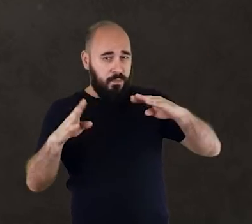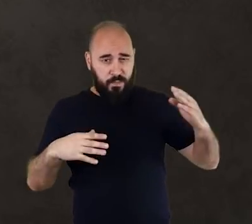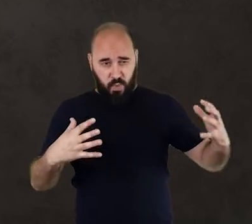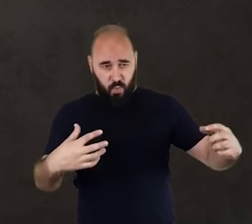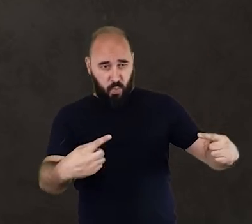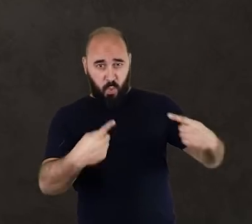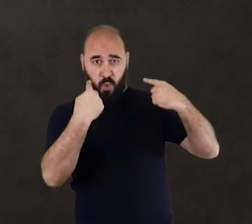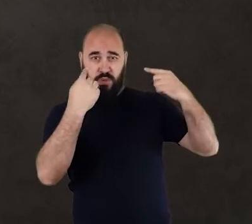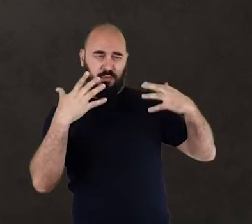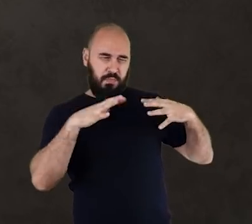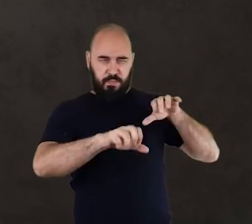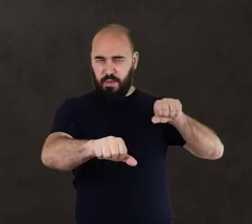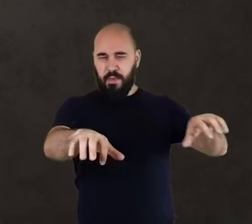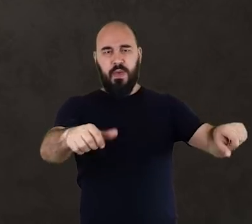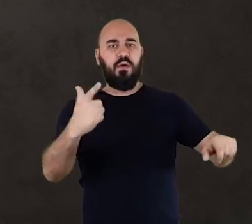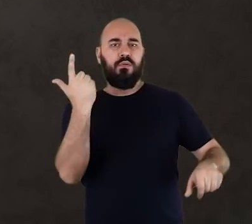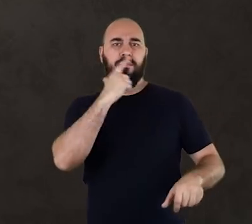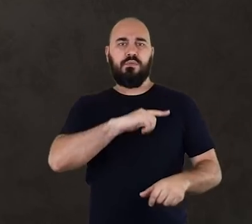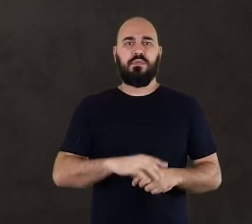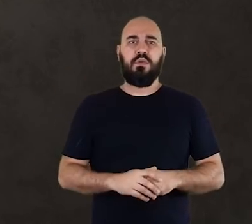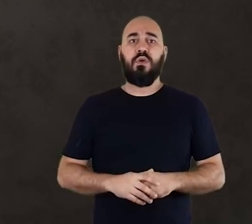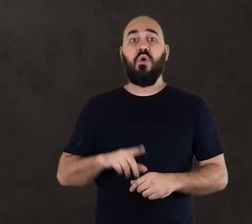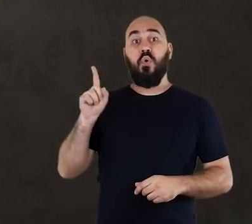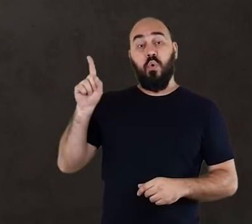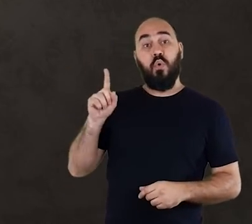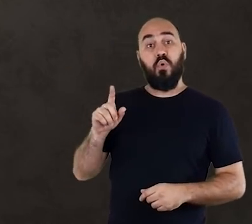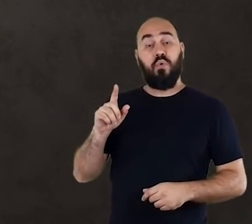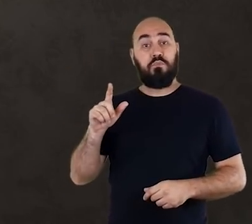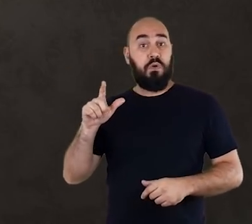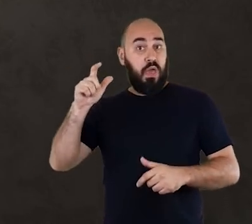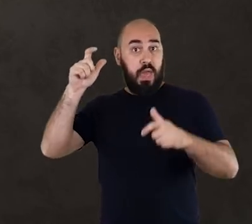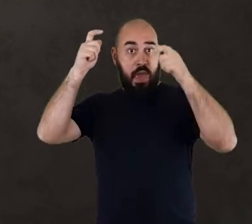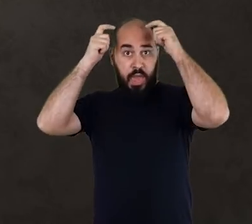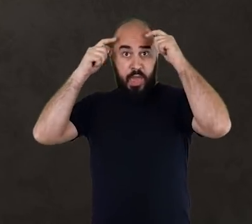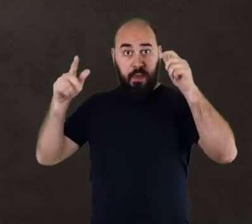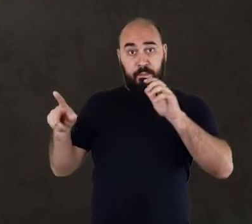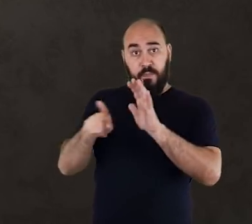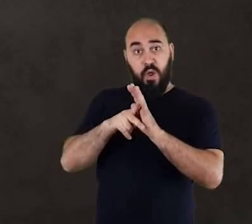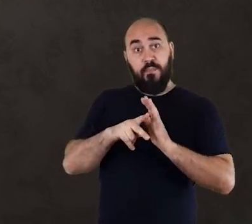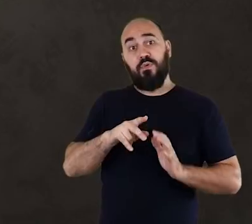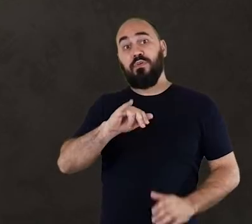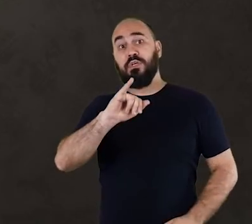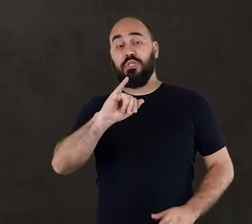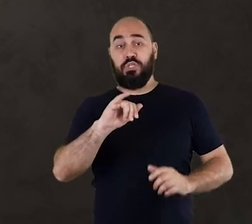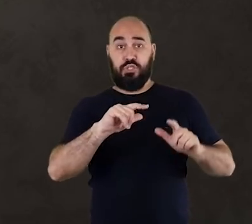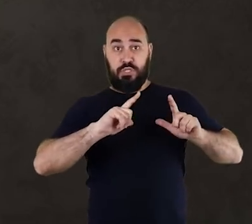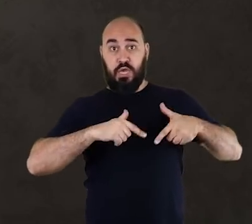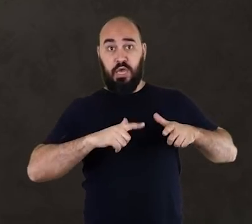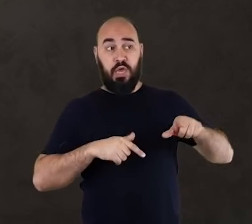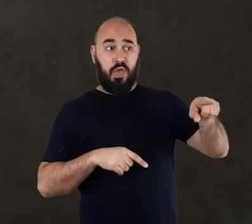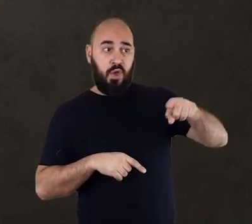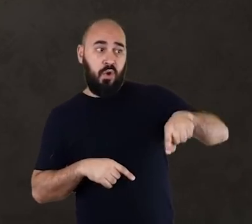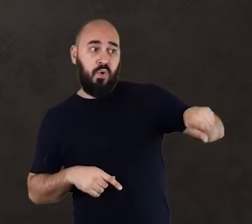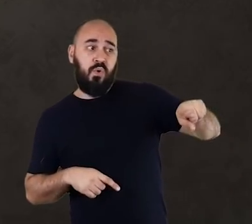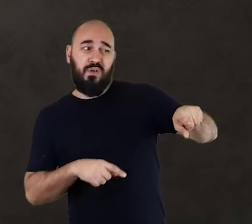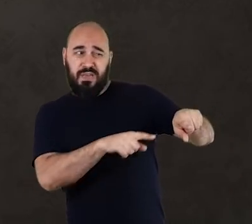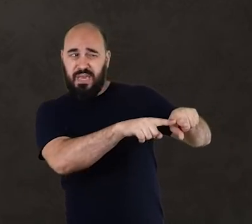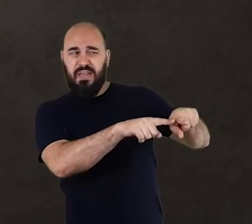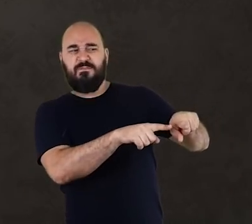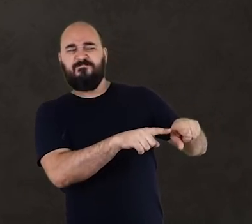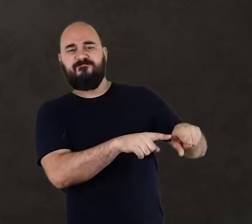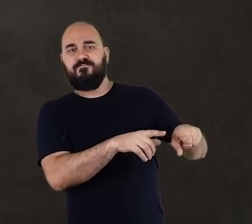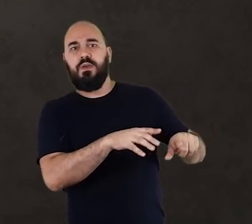dias, mas eu tenho triunfado sobre ele e a sua casa, e Israel pereceu para sempre. Omri